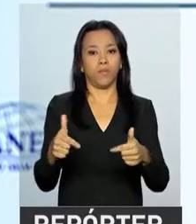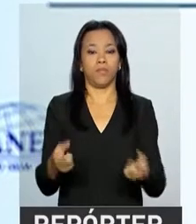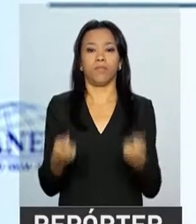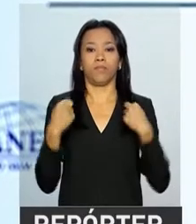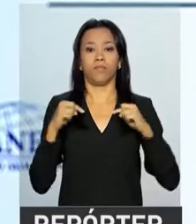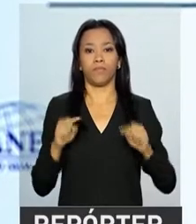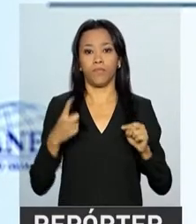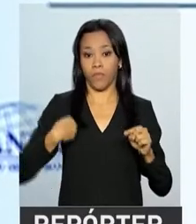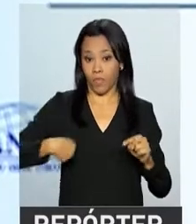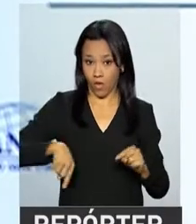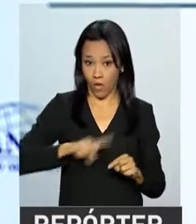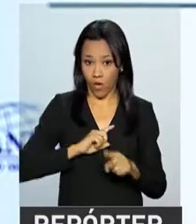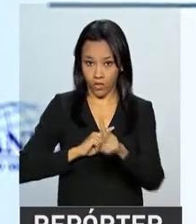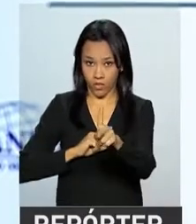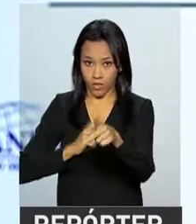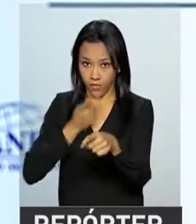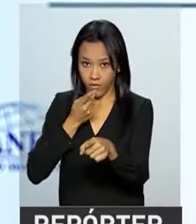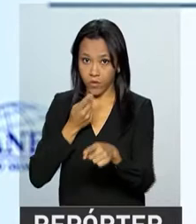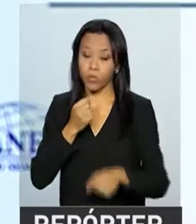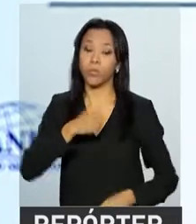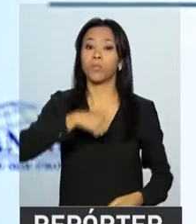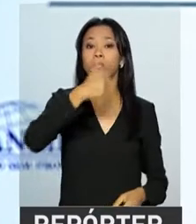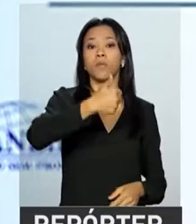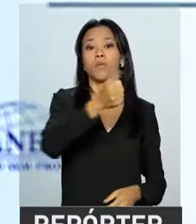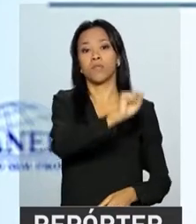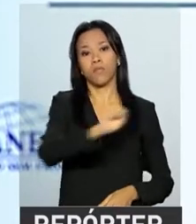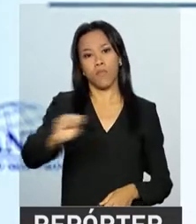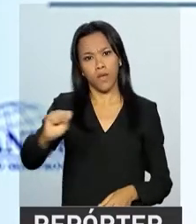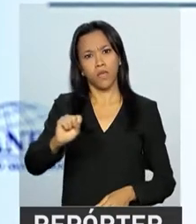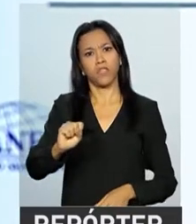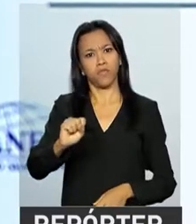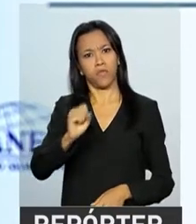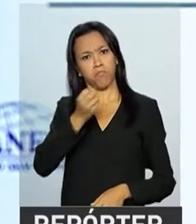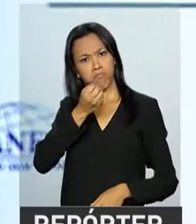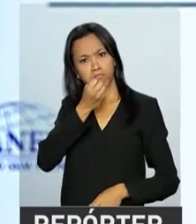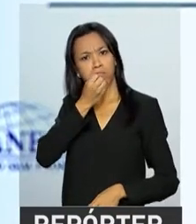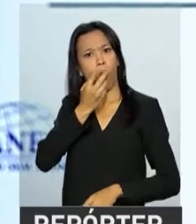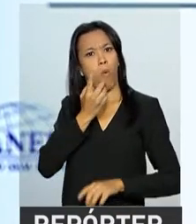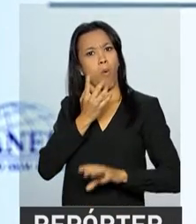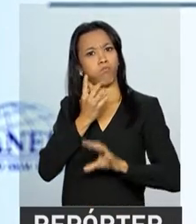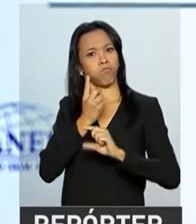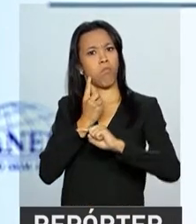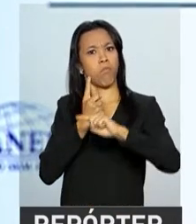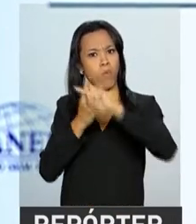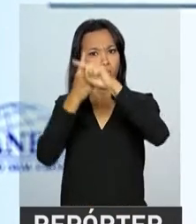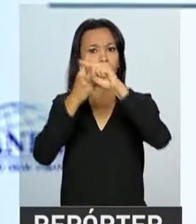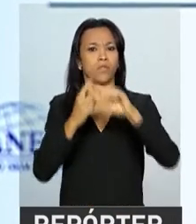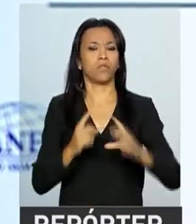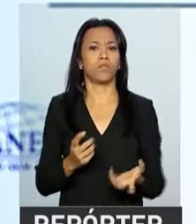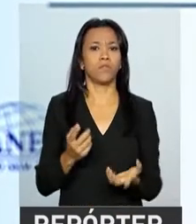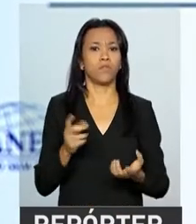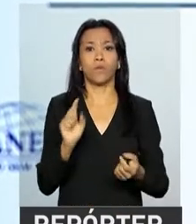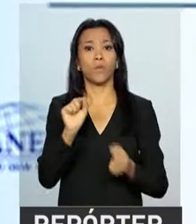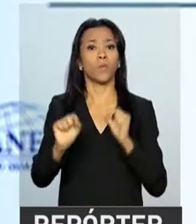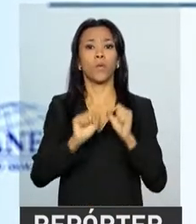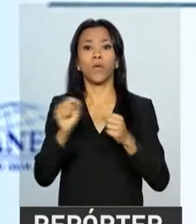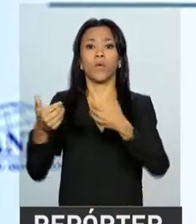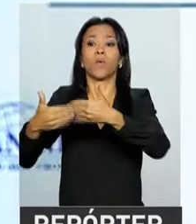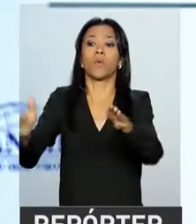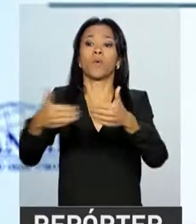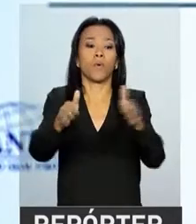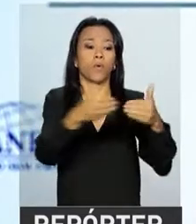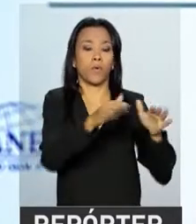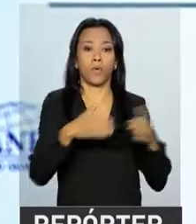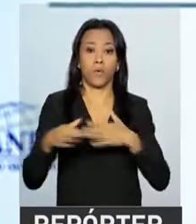Nós fechamos, convenhamos, o primeiro semestre com um saldo positivo na criação de postos de trabalho. E